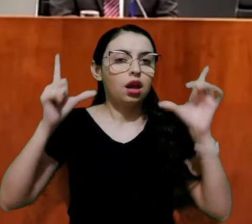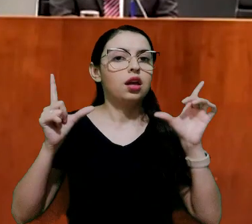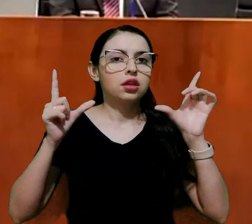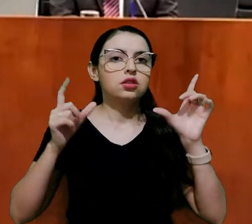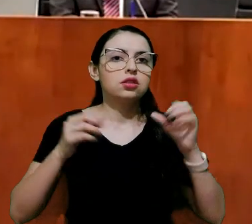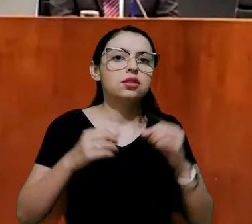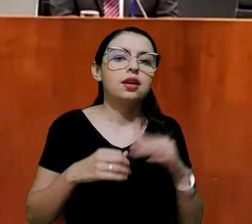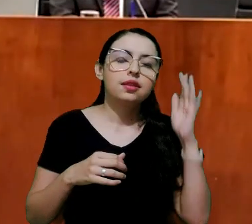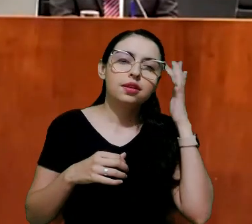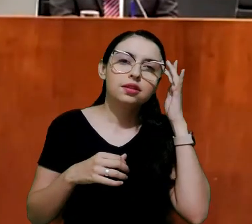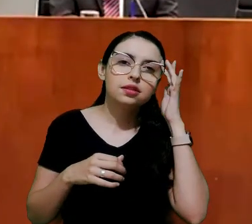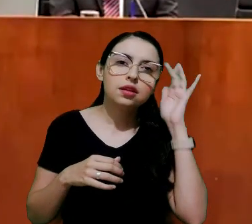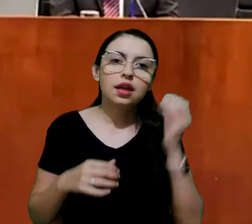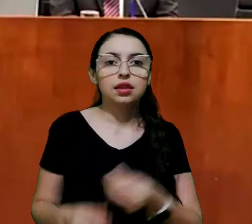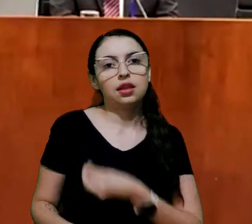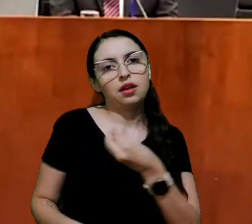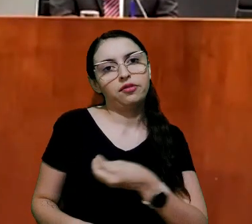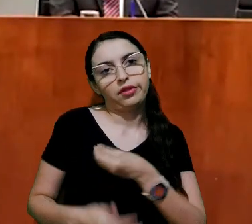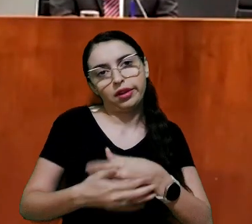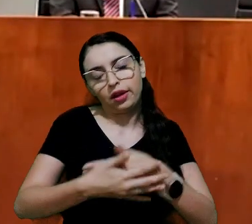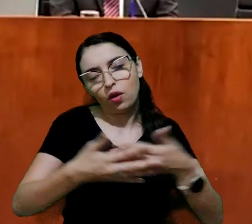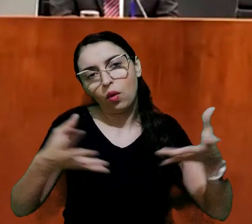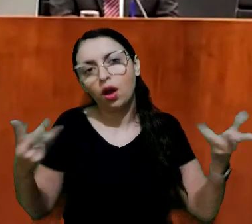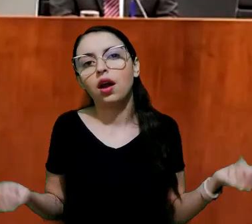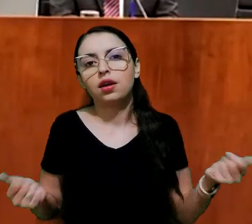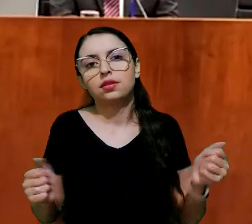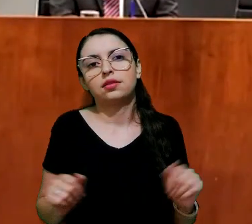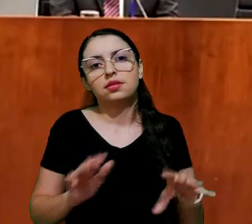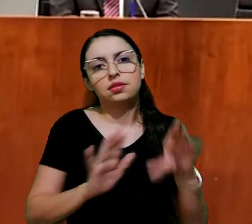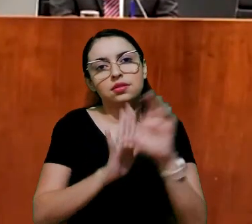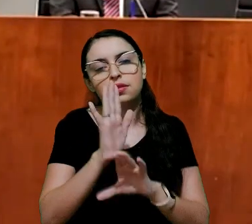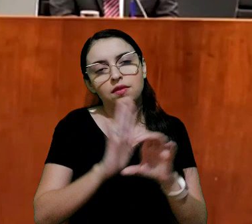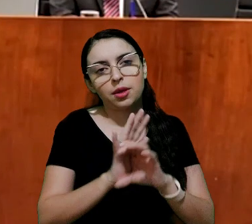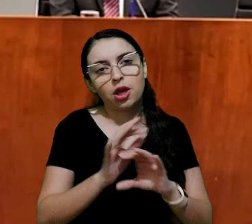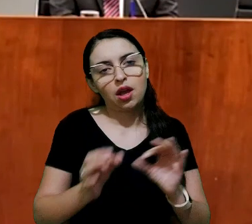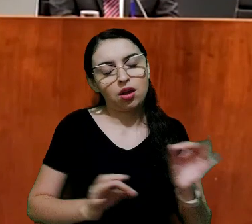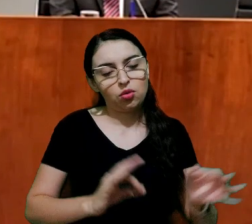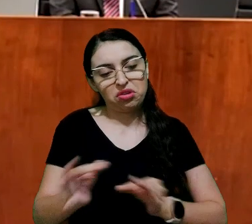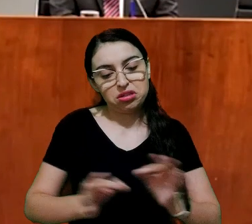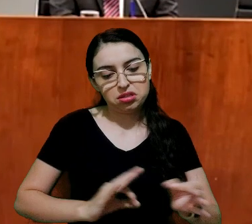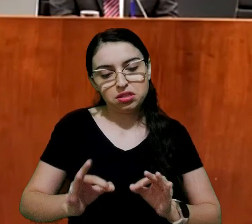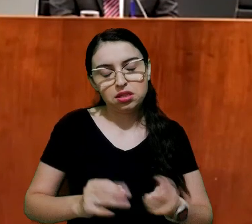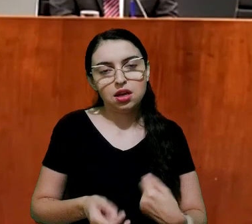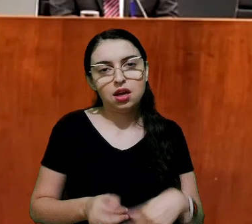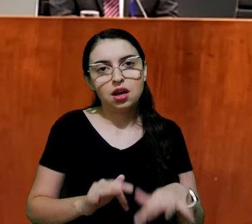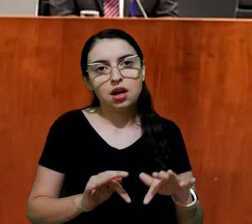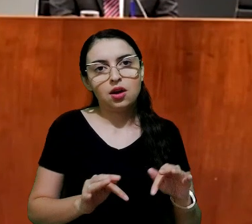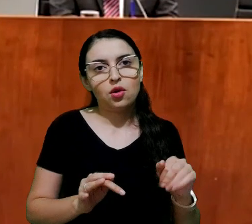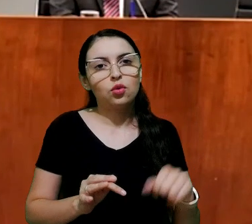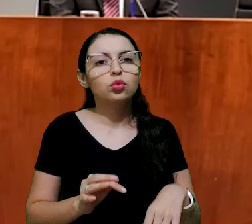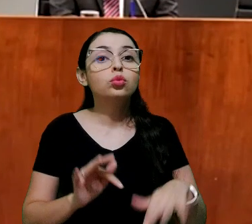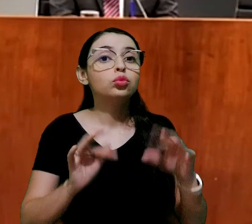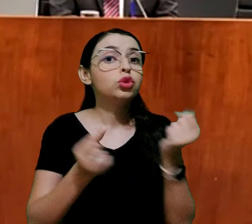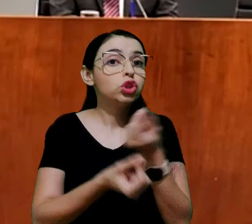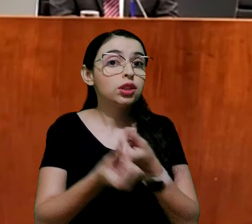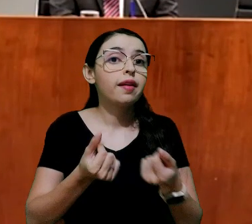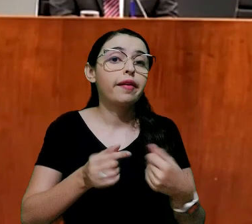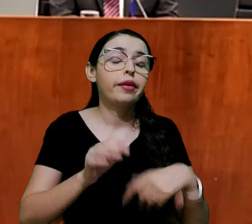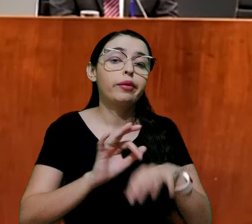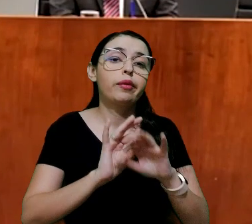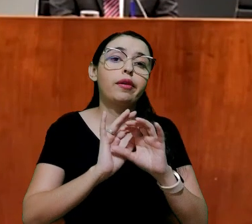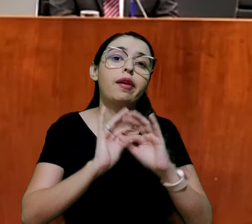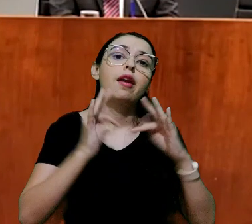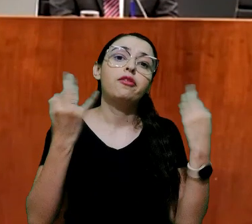vida civil. É mexer com o patrimônio de famílias, de empresas, das pessoas, e